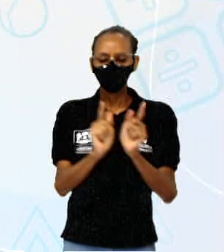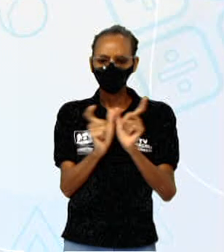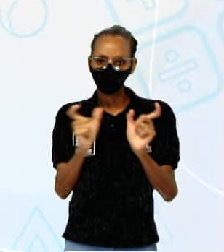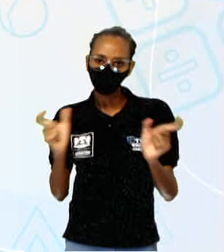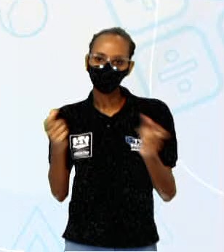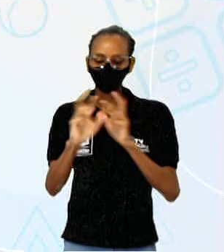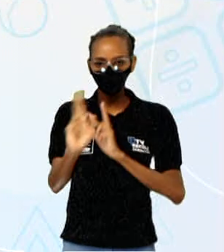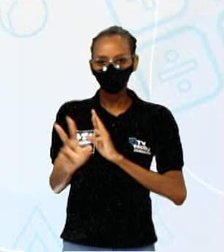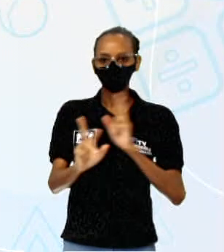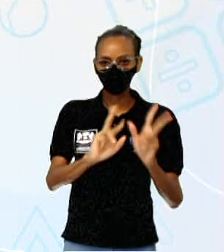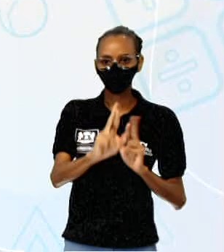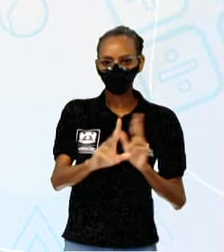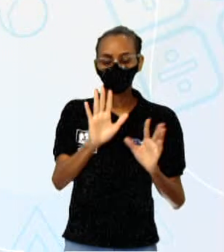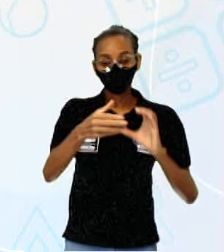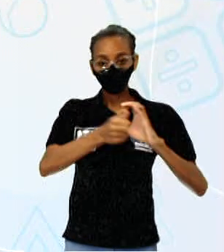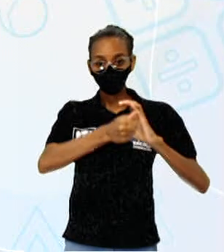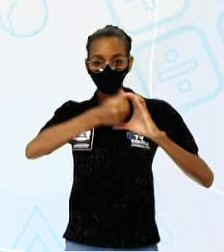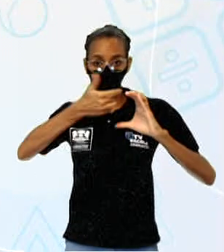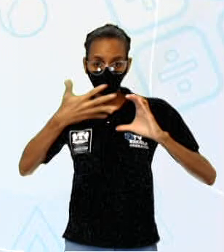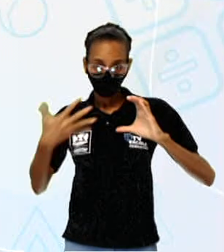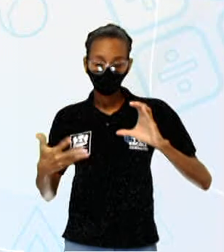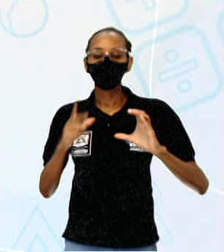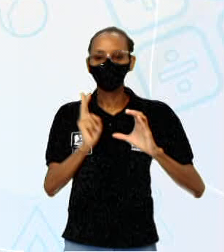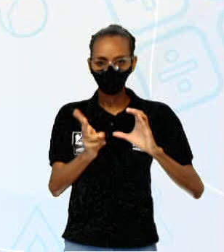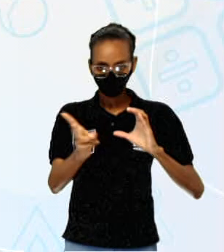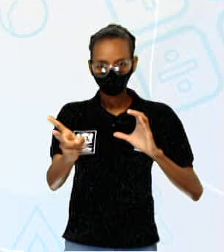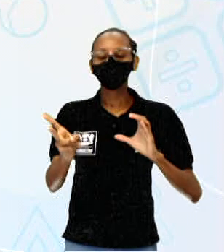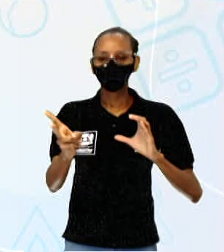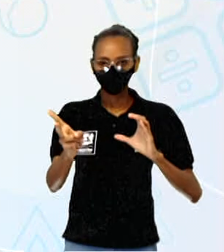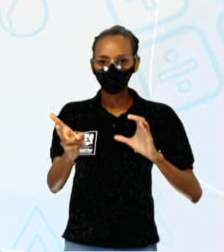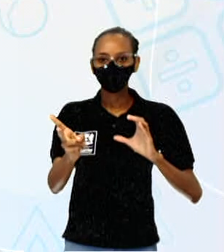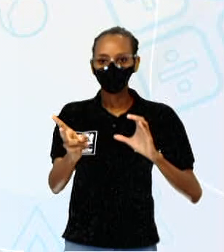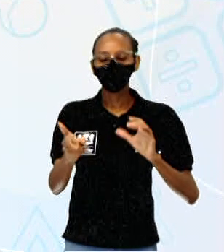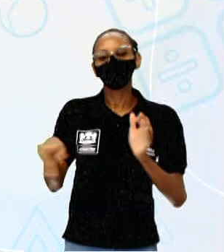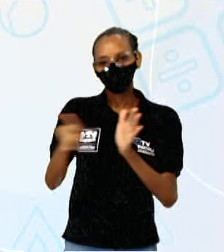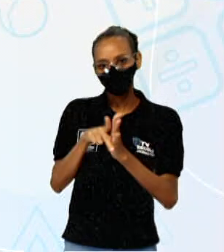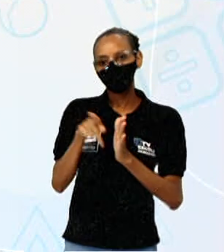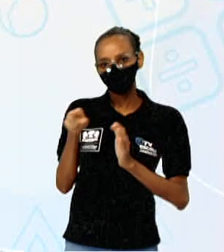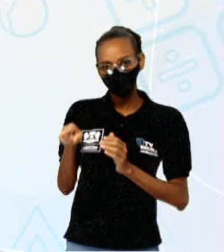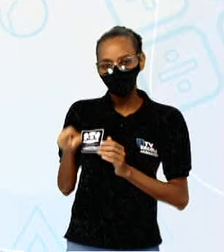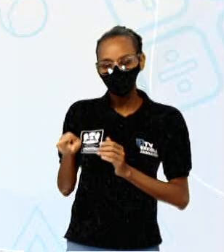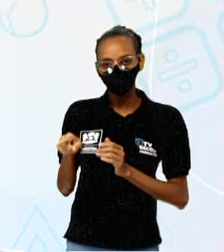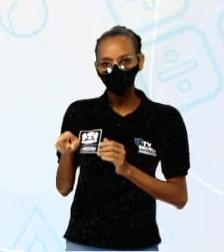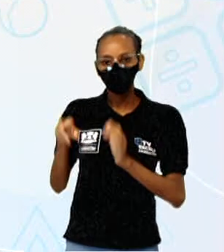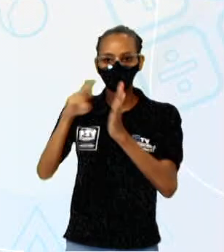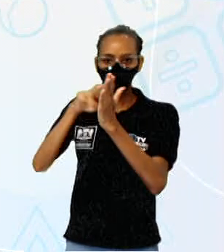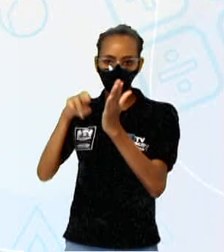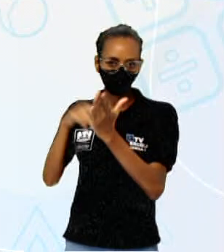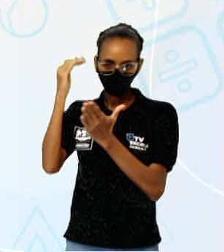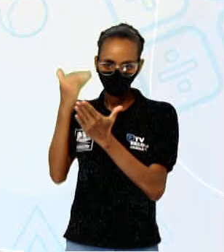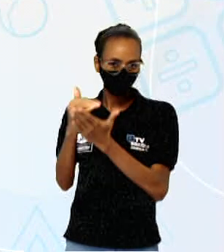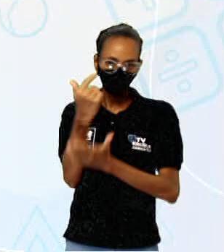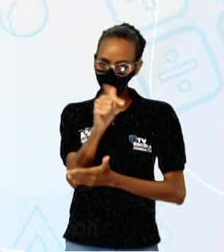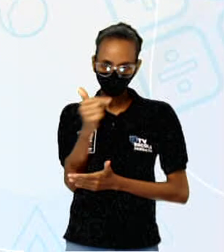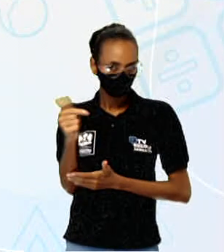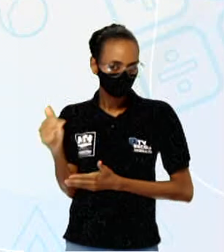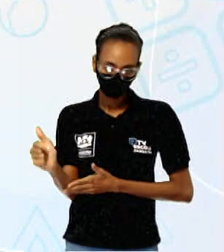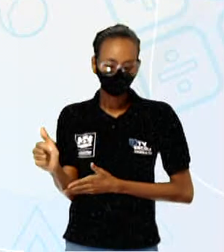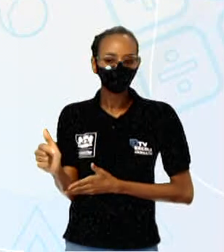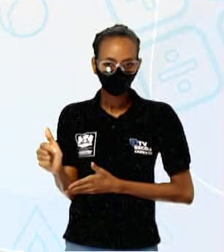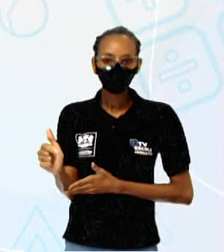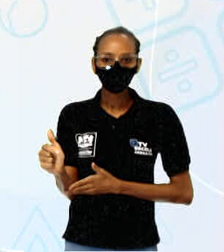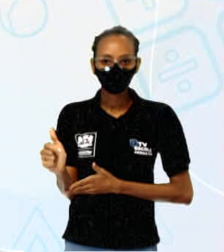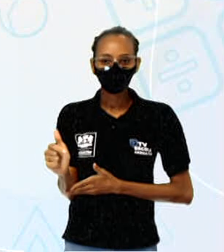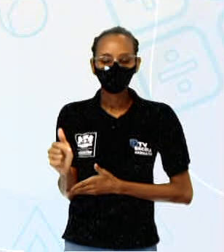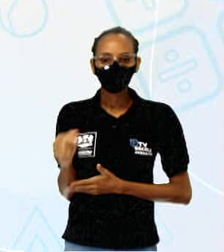verbos continuam classificados na categoria de verbos irregulares. Certo, minha gente? Existe essa exceção aí. São alguns verbos que têm esse